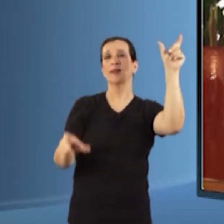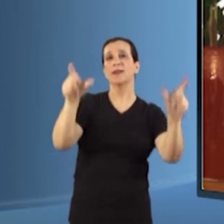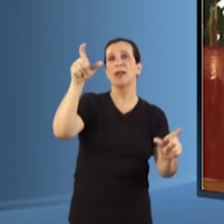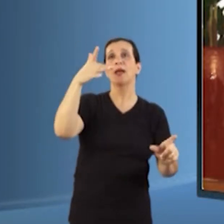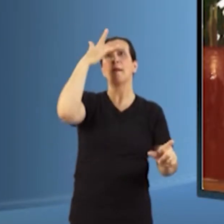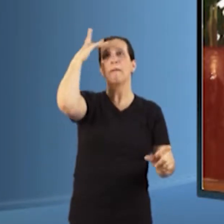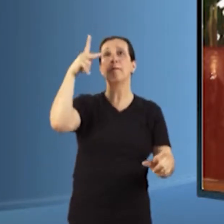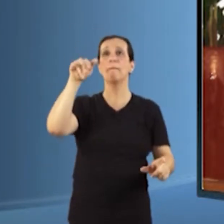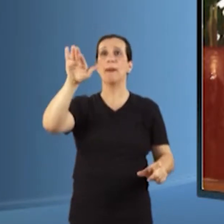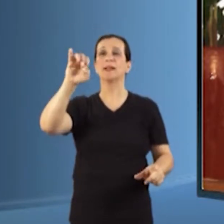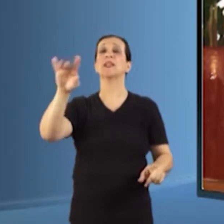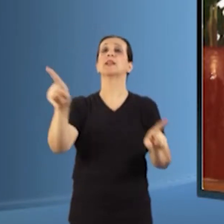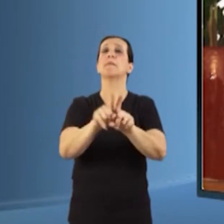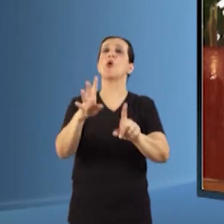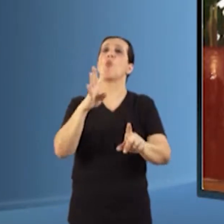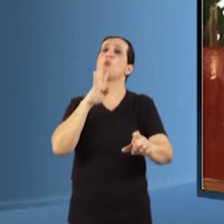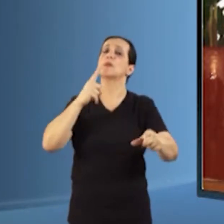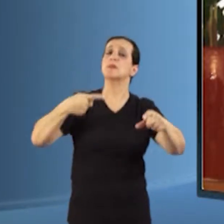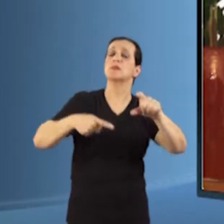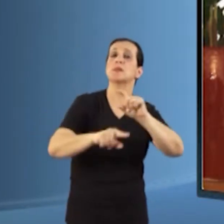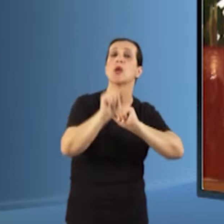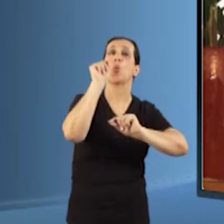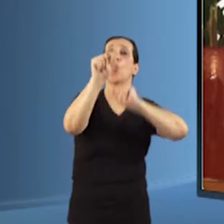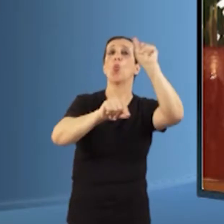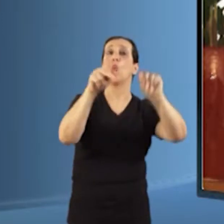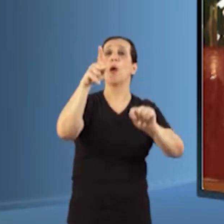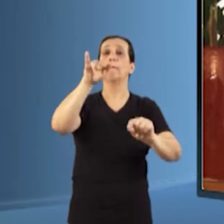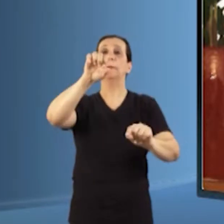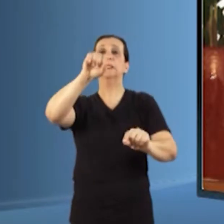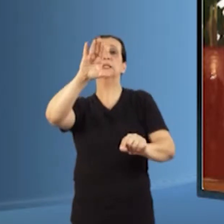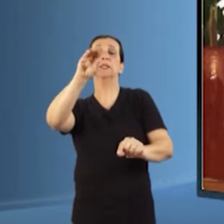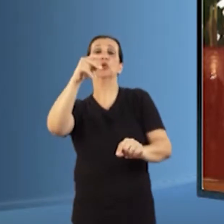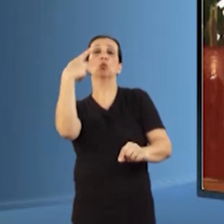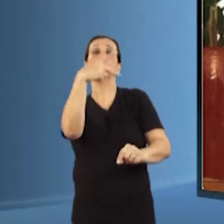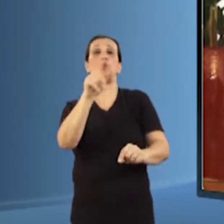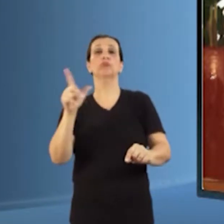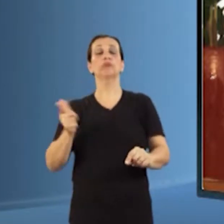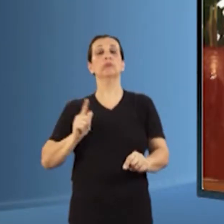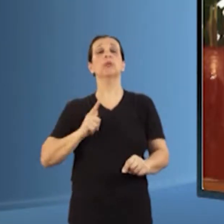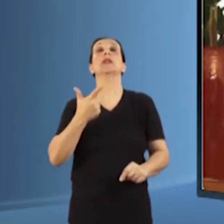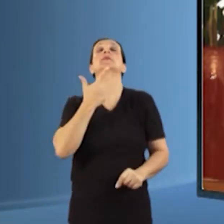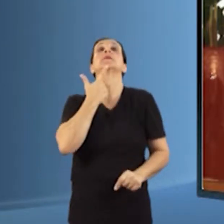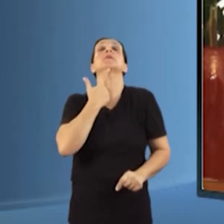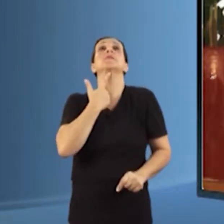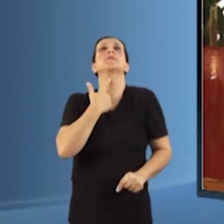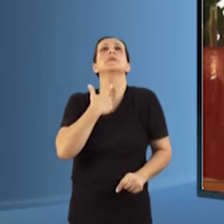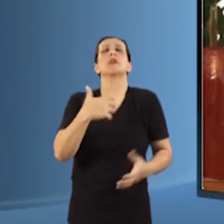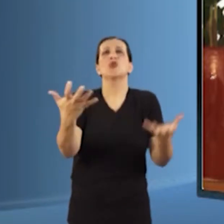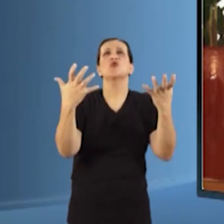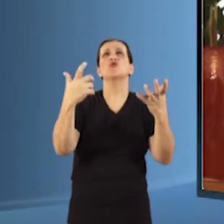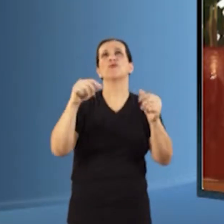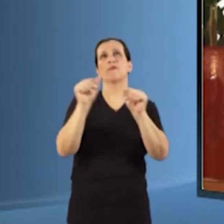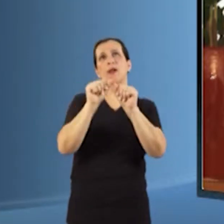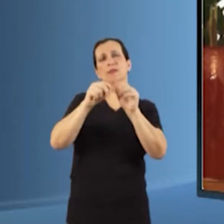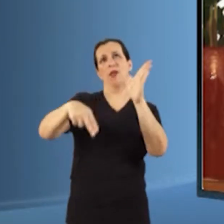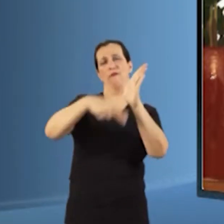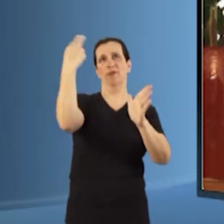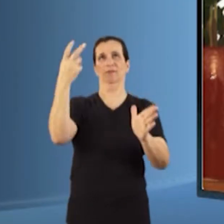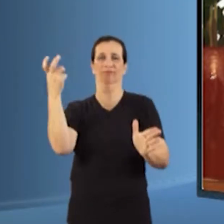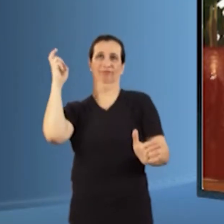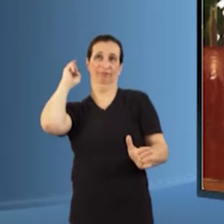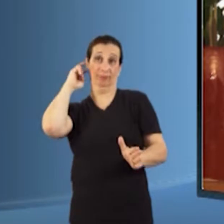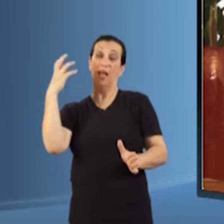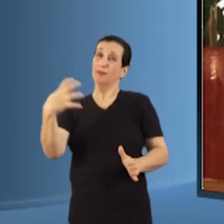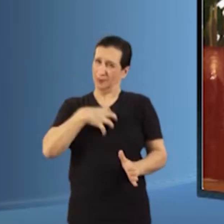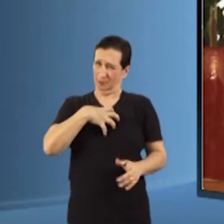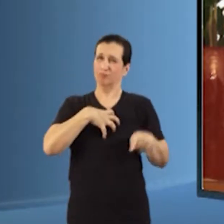se conhecerem melhor, conhecerem aspectos psíquicos que estão envolvidos nesse desejo da realização da